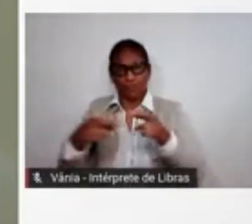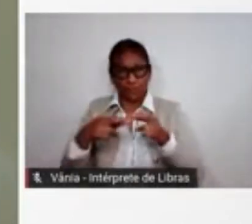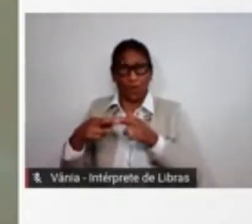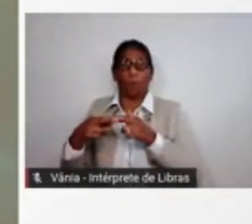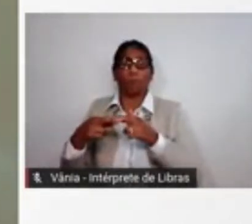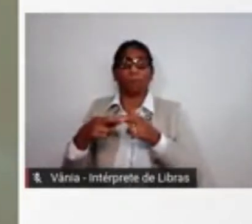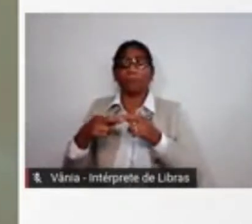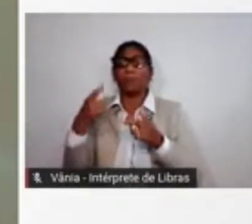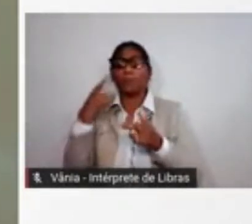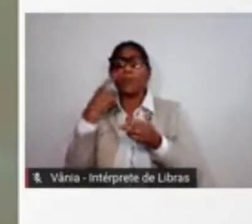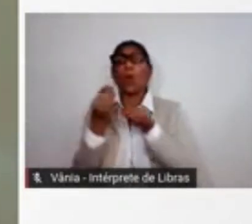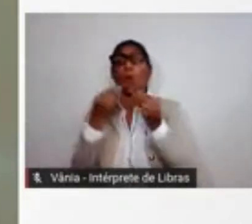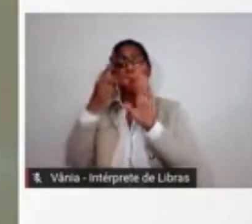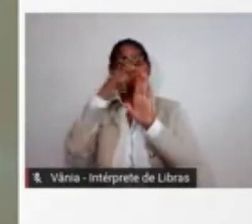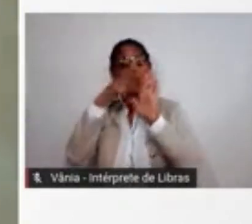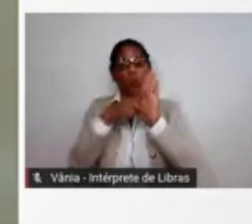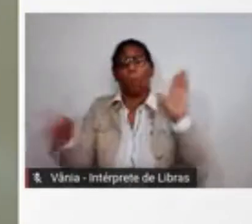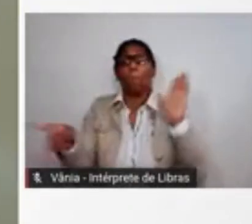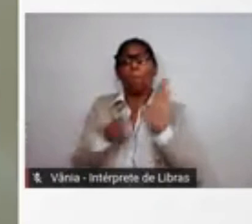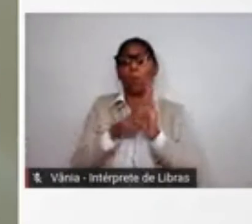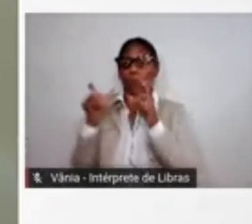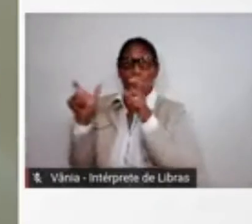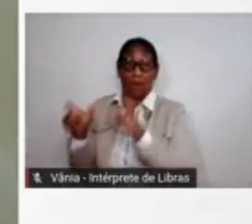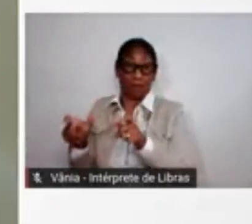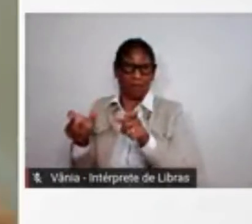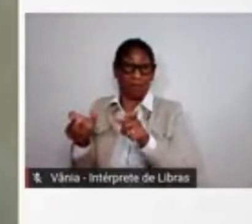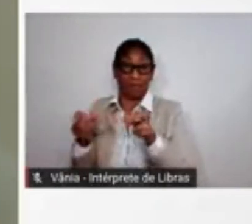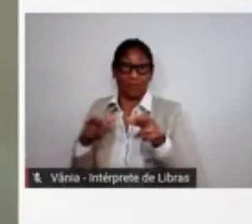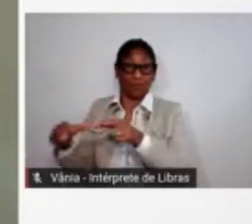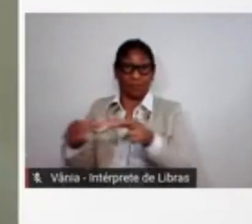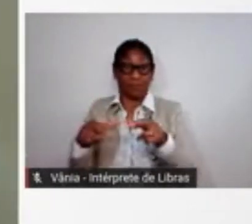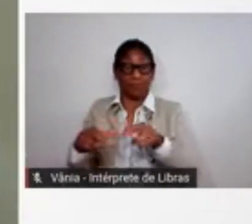estabelecer quais os protocolos que deveriam ser atendidos.